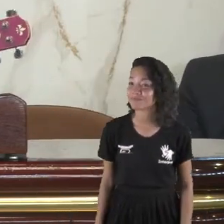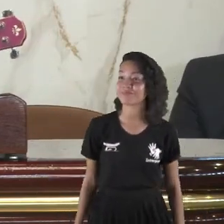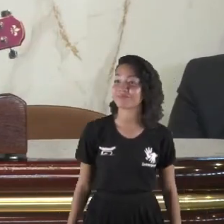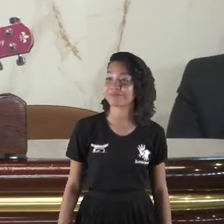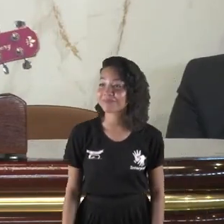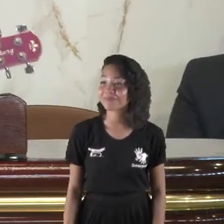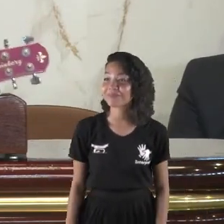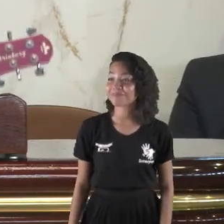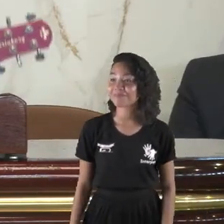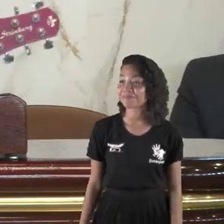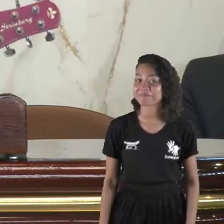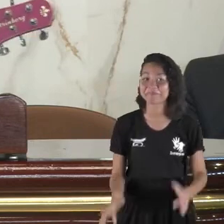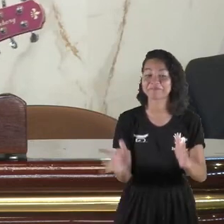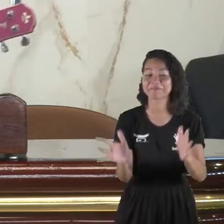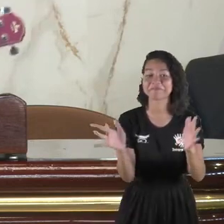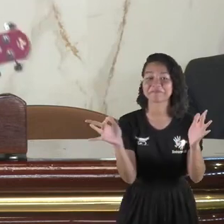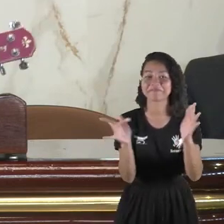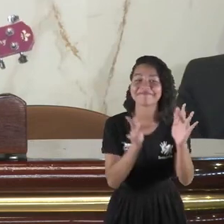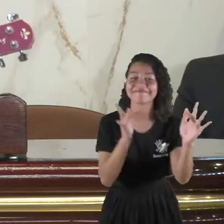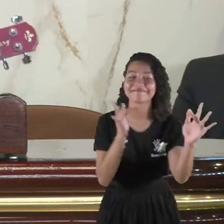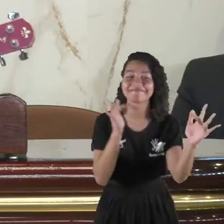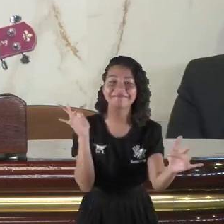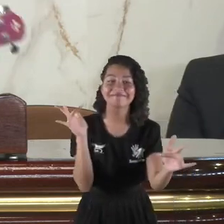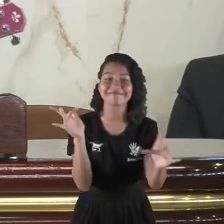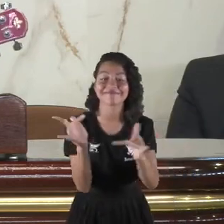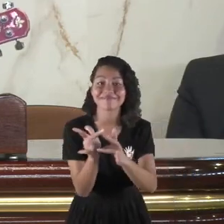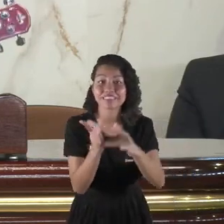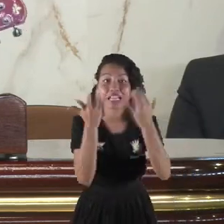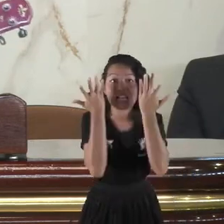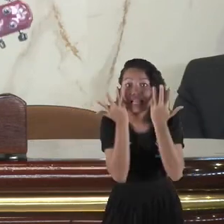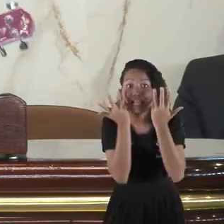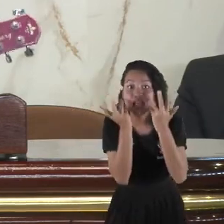Jesus. Que ruja o leão.